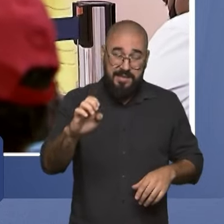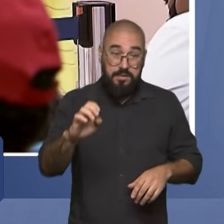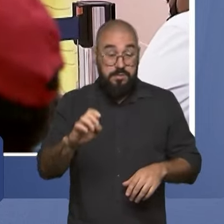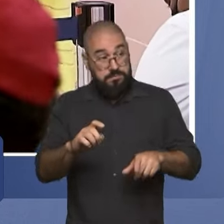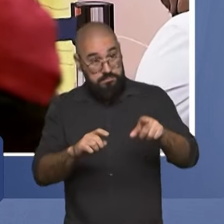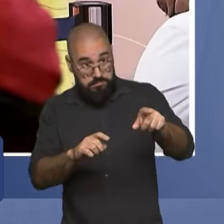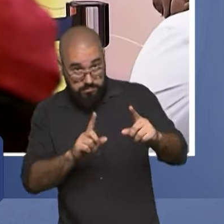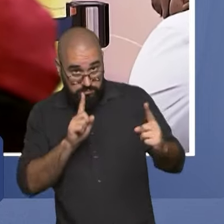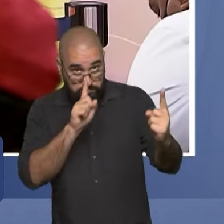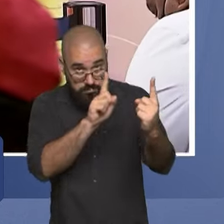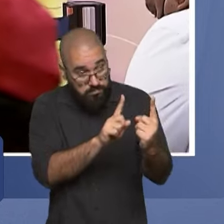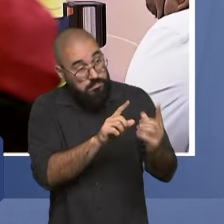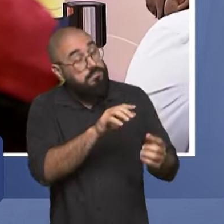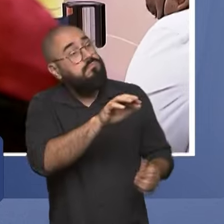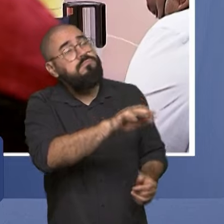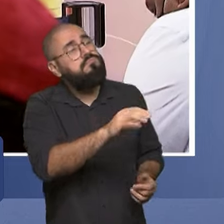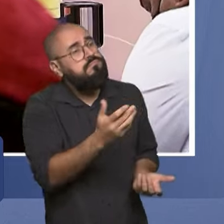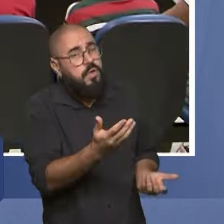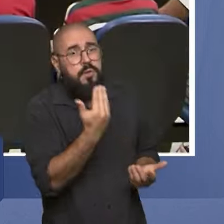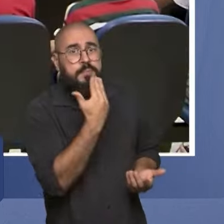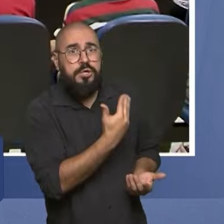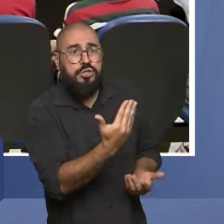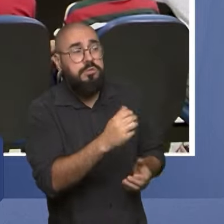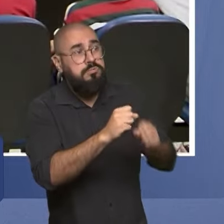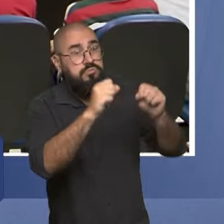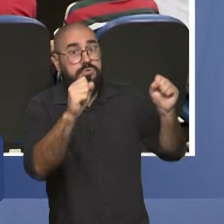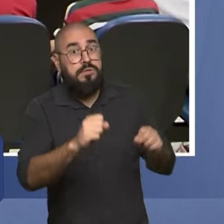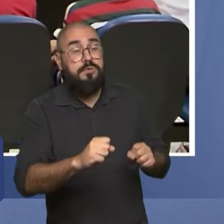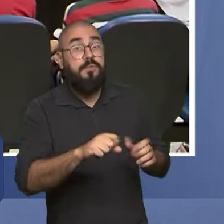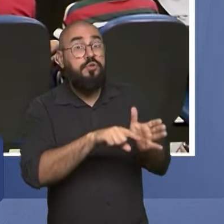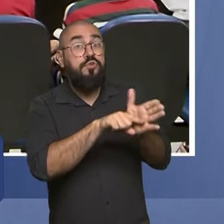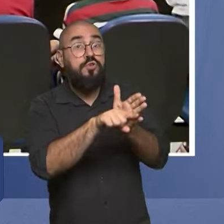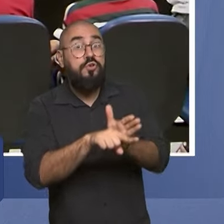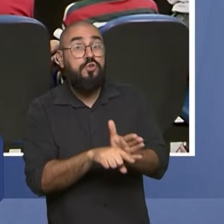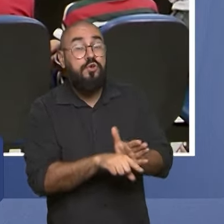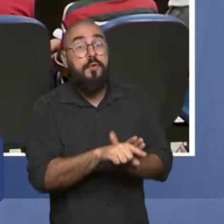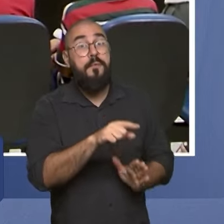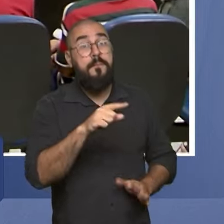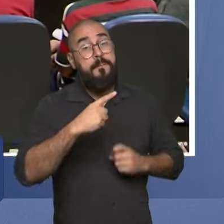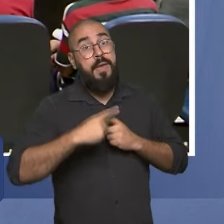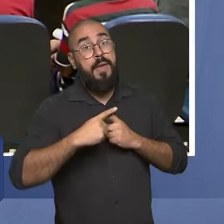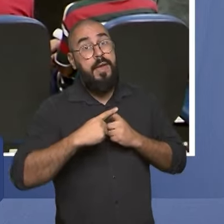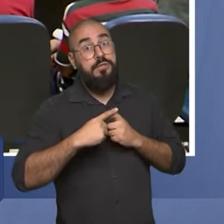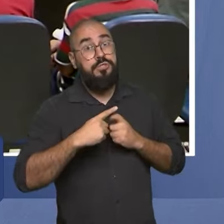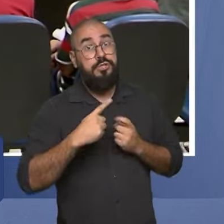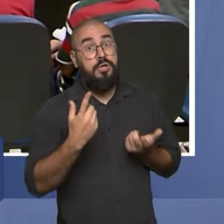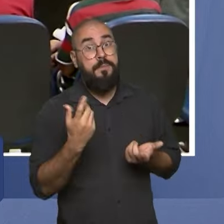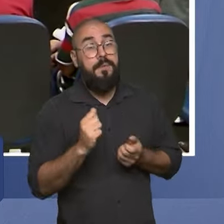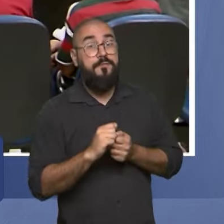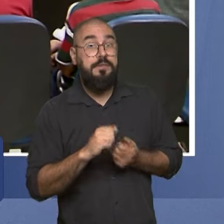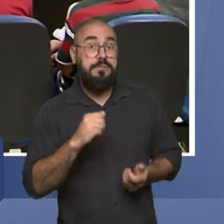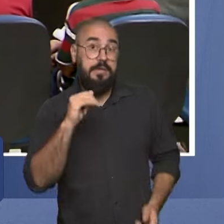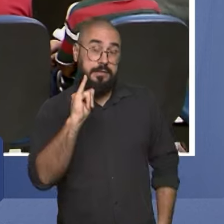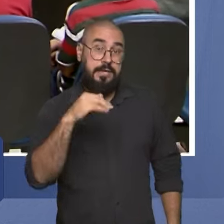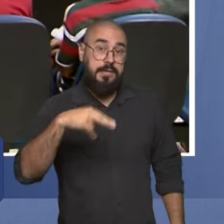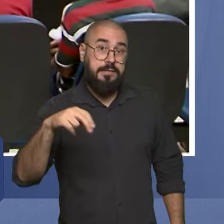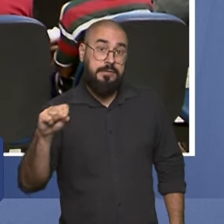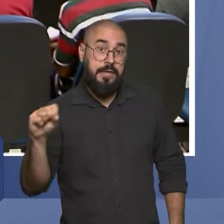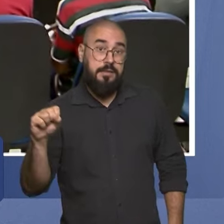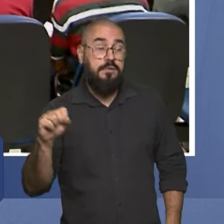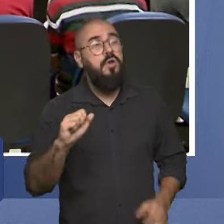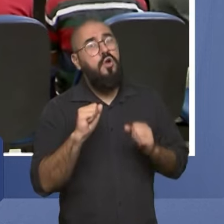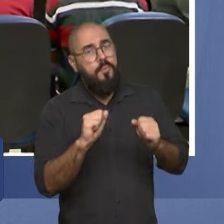digitaliza a documentação e insere diretamente no sistema de perícia médica do INSS o Atesta Med. Também é possível ligar para a